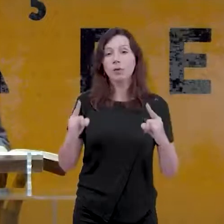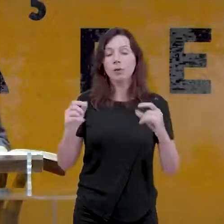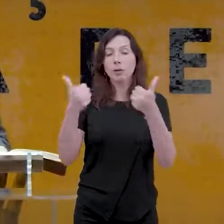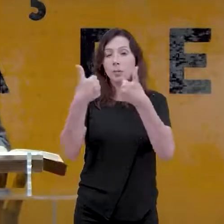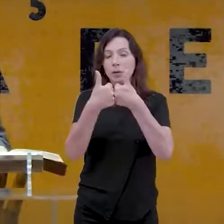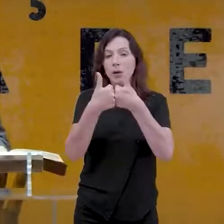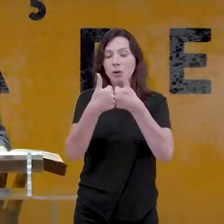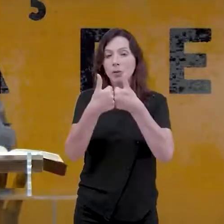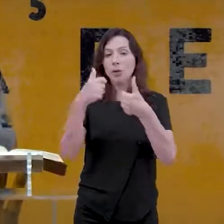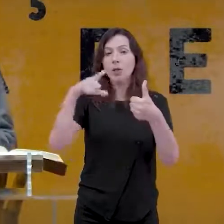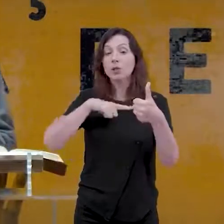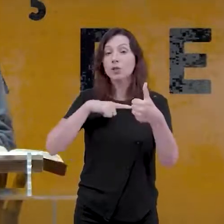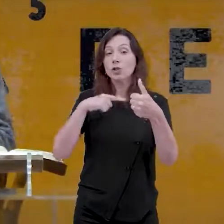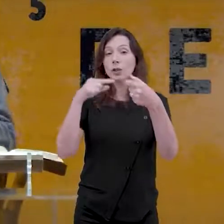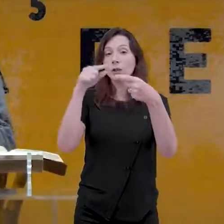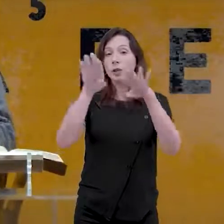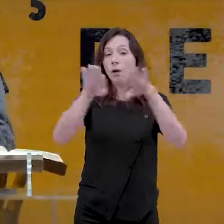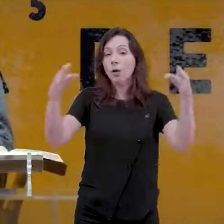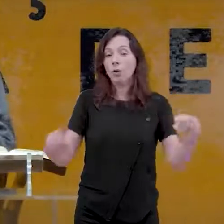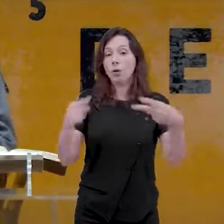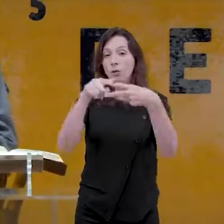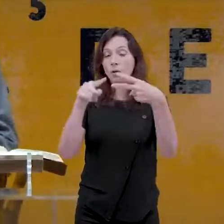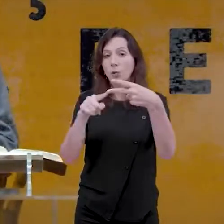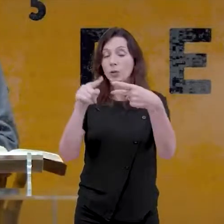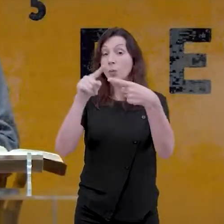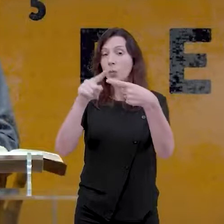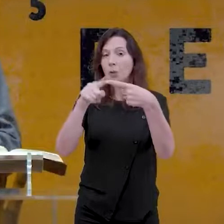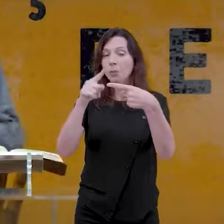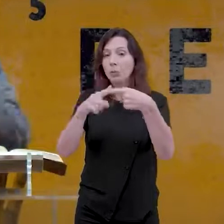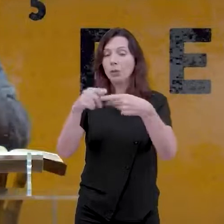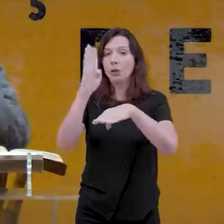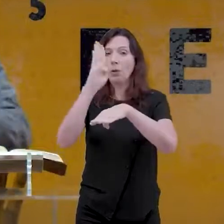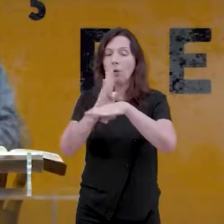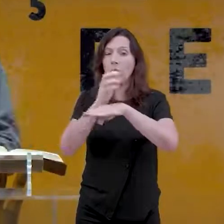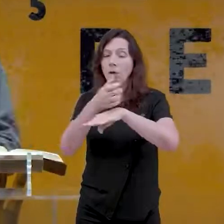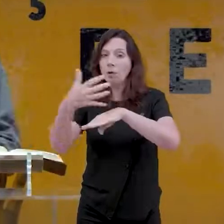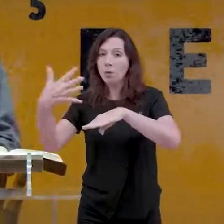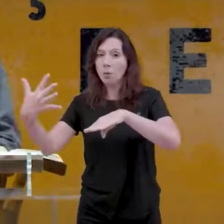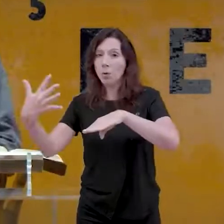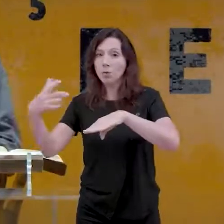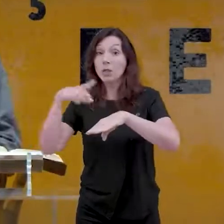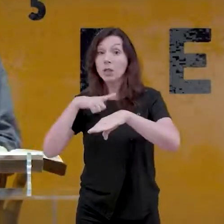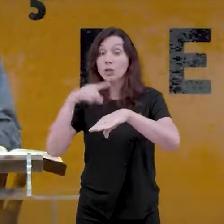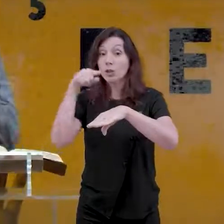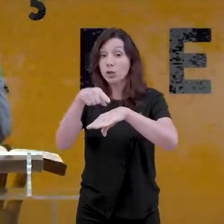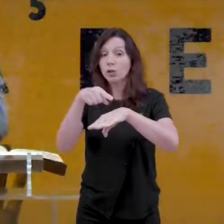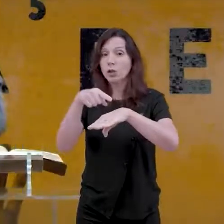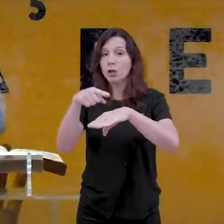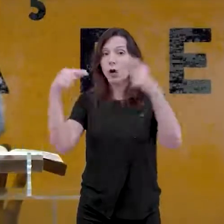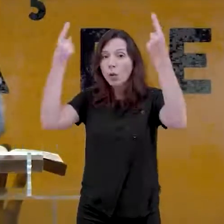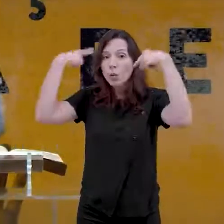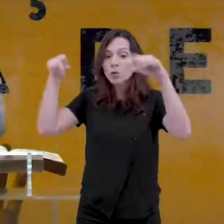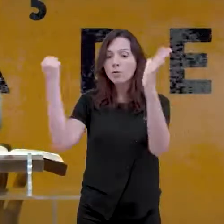altares. O primeiro altar era o altar de bronze. Ali eram feitos sacrifícios. Aquele